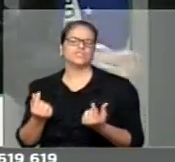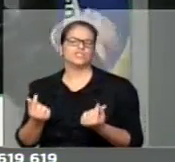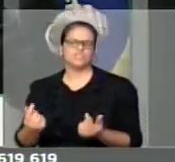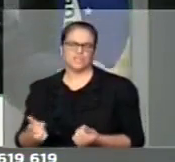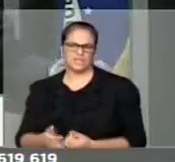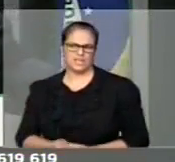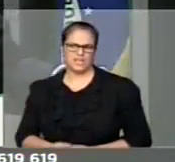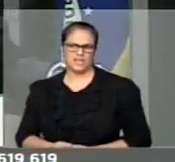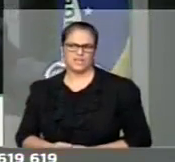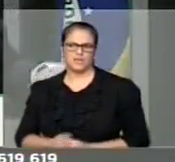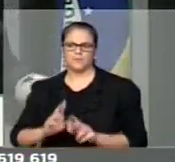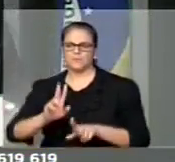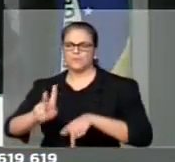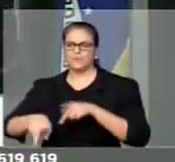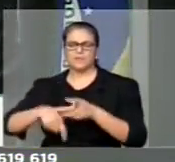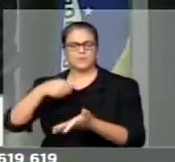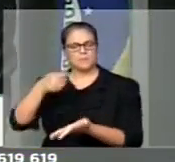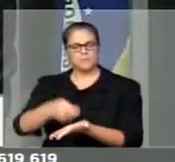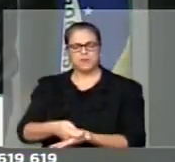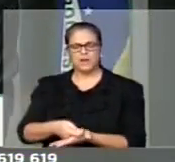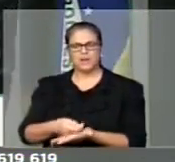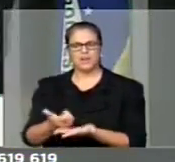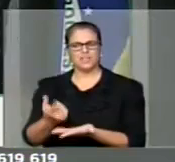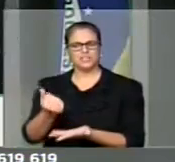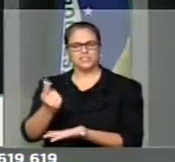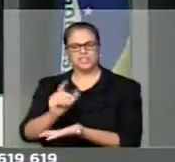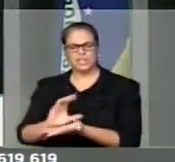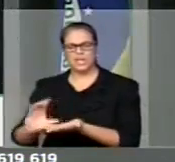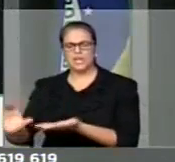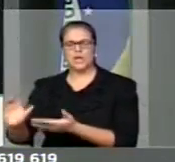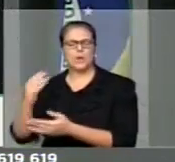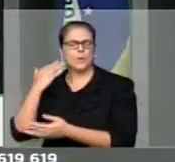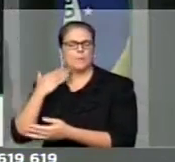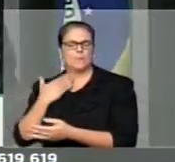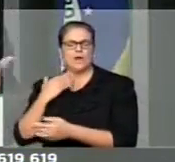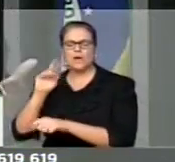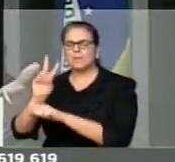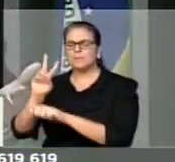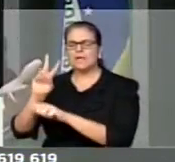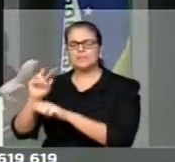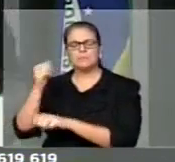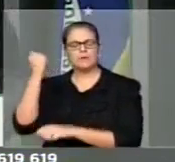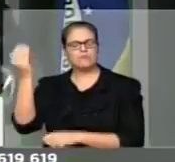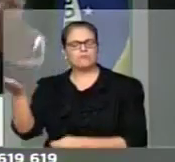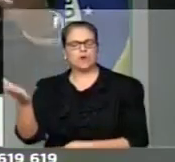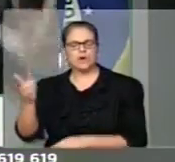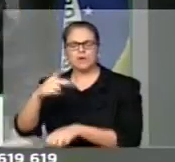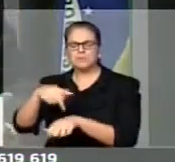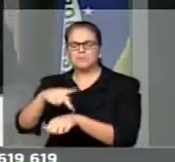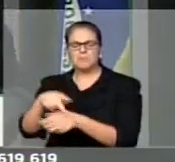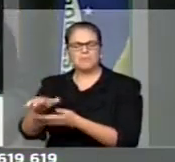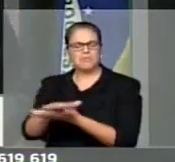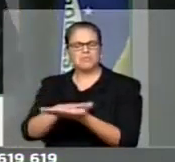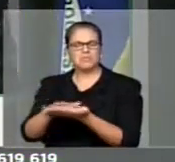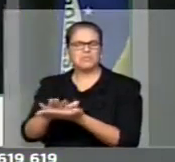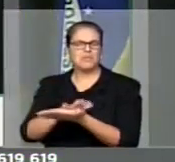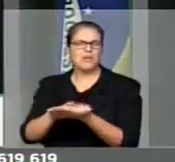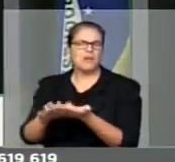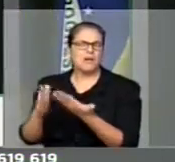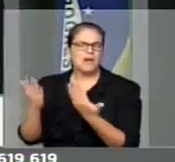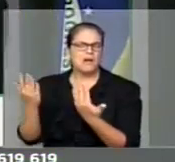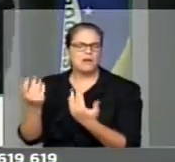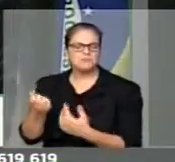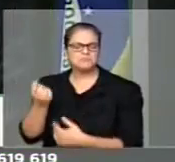impostos pagos pelos brasileiros para emprestar para países que não sequer têm uma política transparente, que